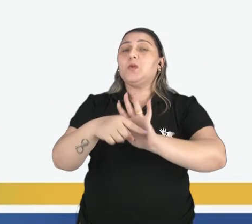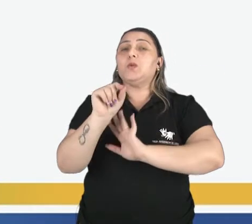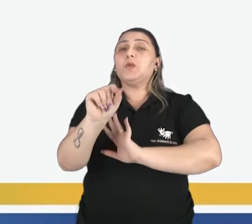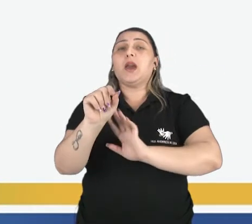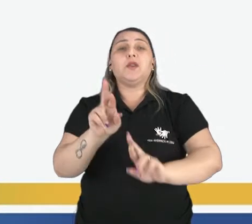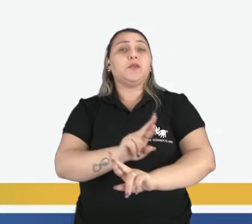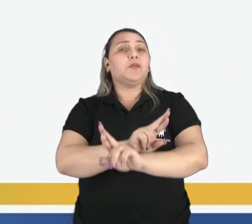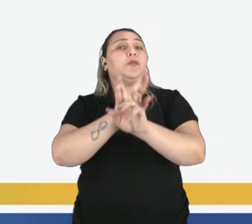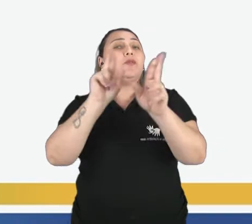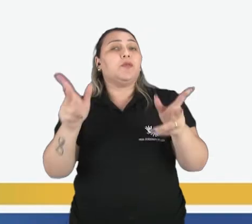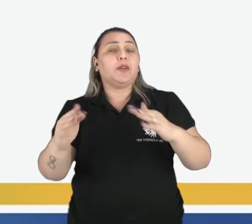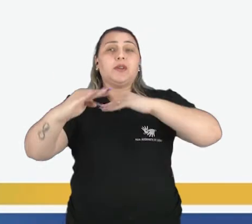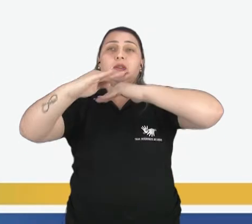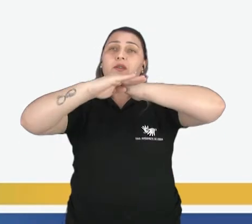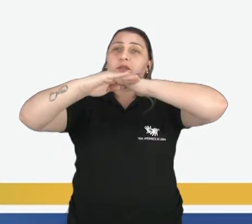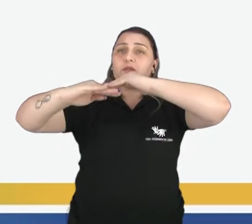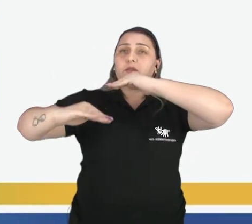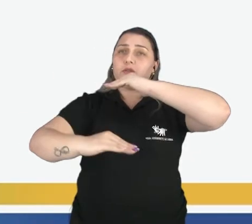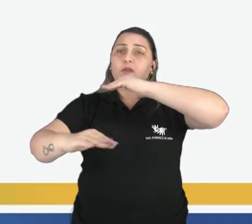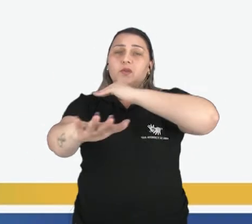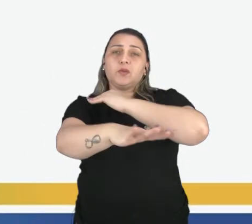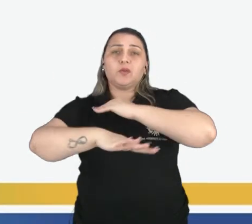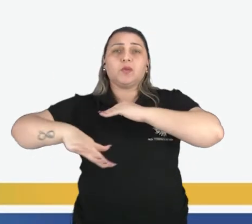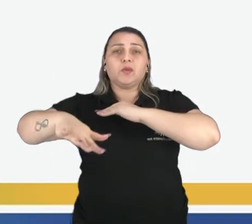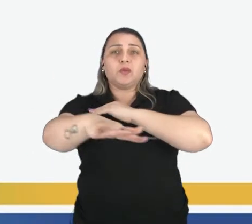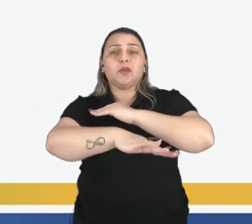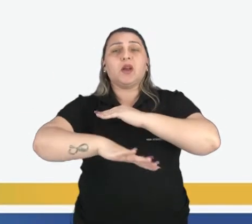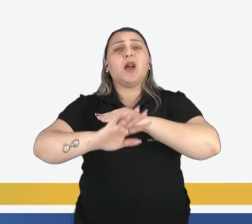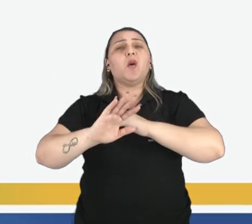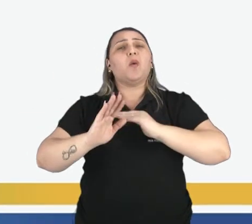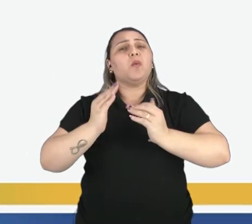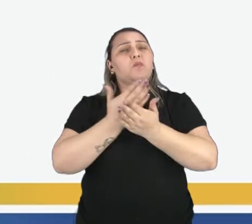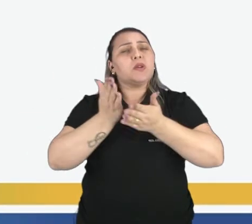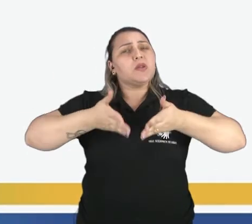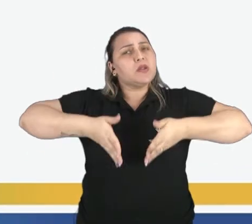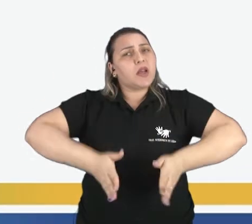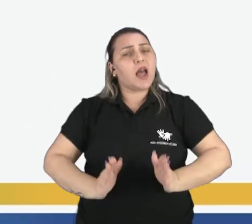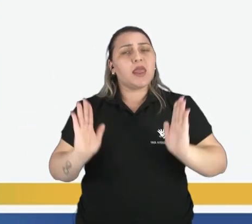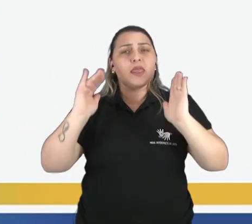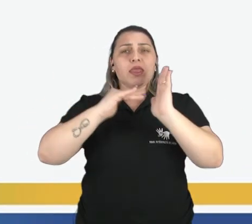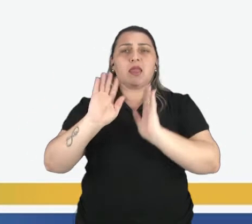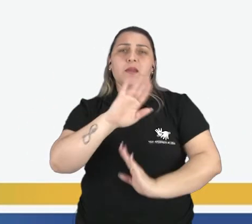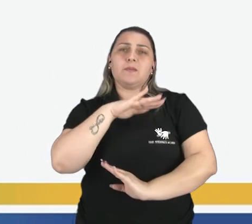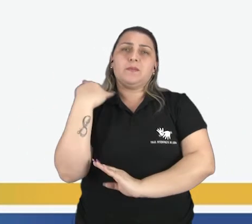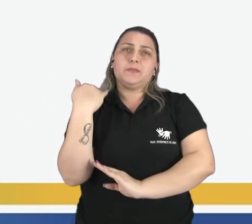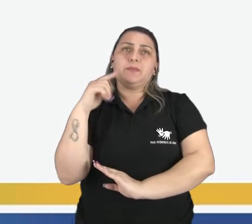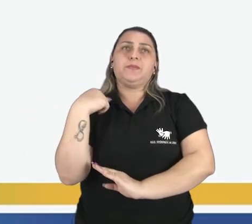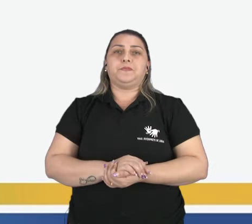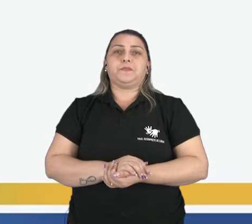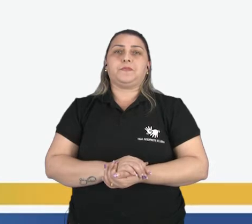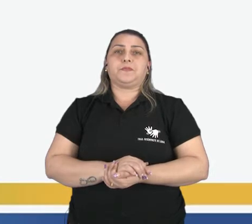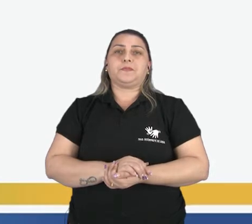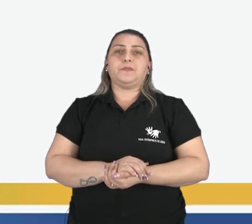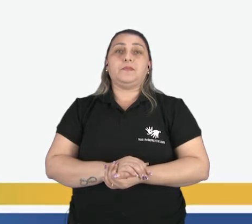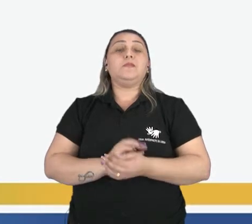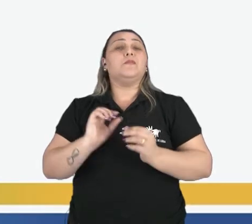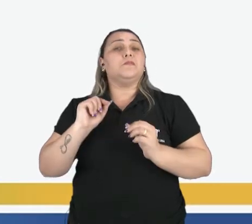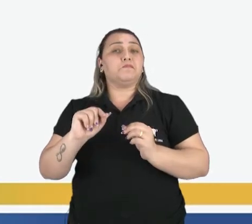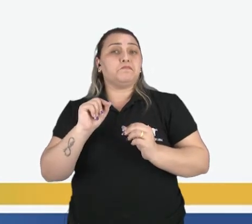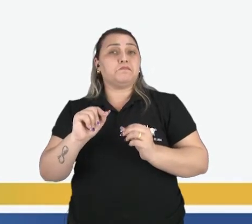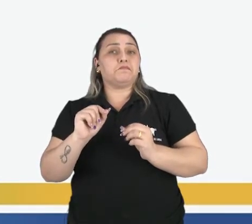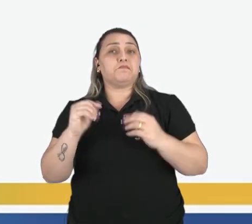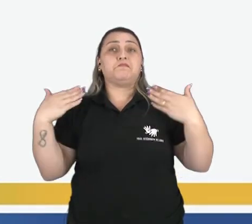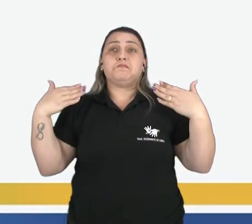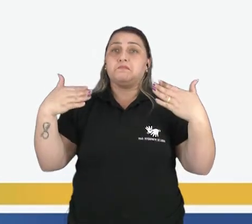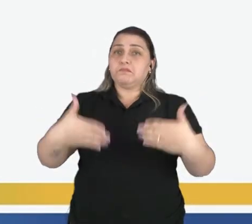as diferenças, as desigualdades sociais vão desde o nosso nascimento até a nossa morte. E aí eu queria dar um